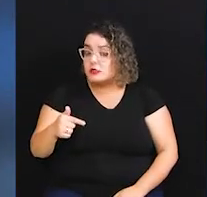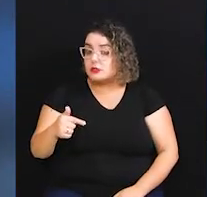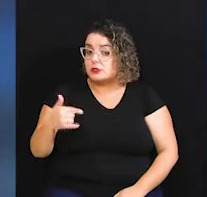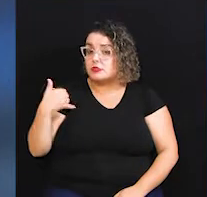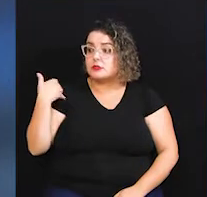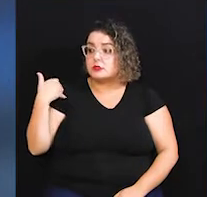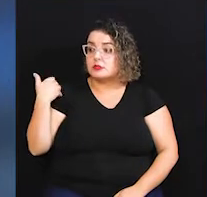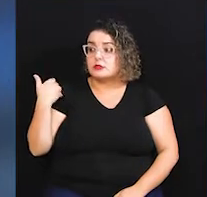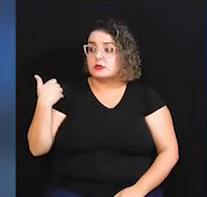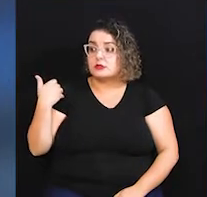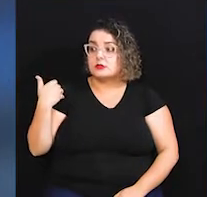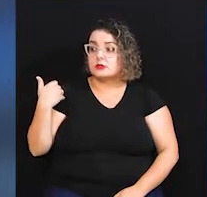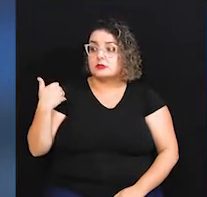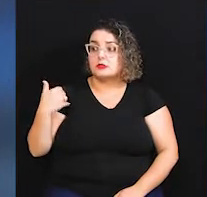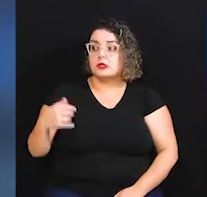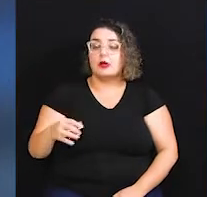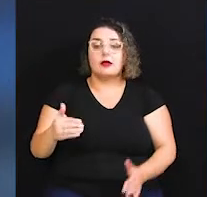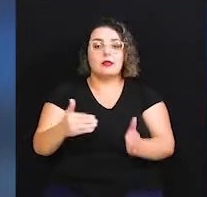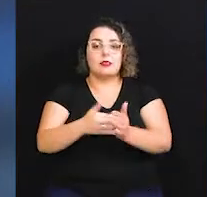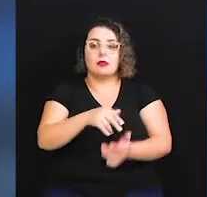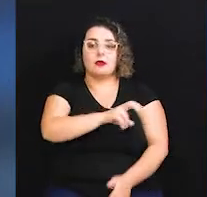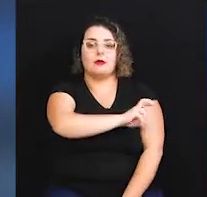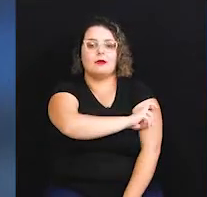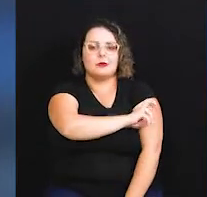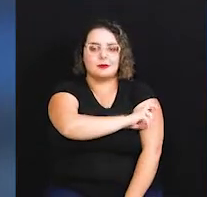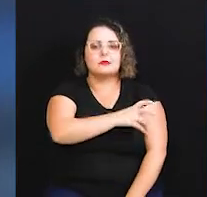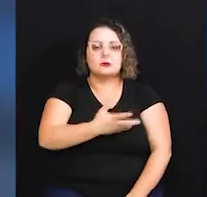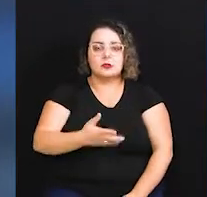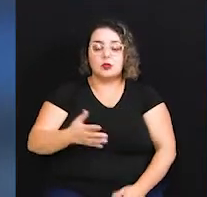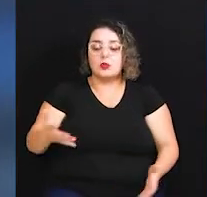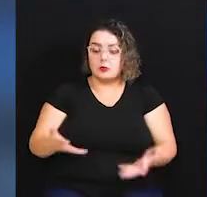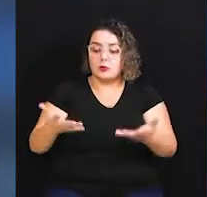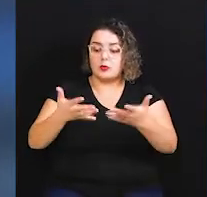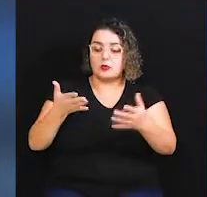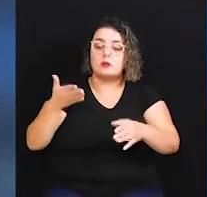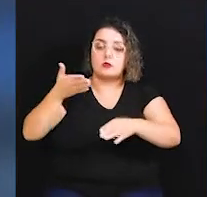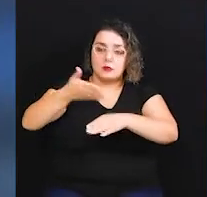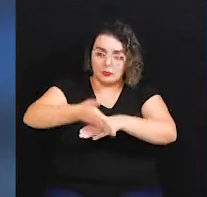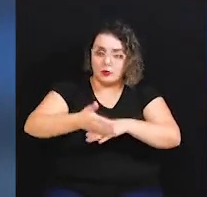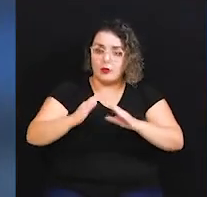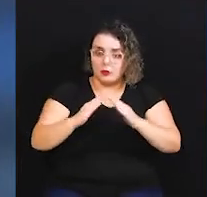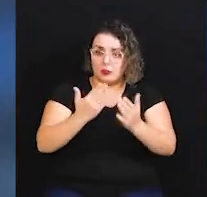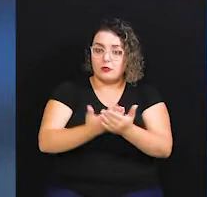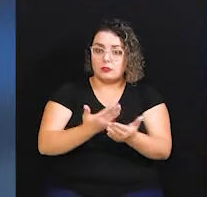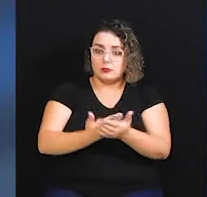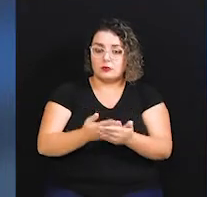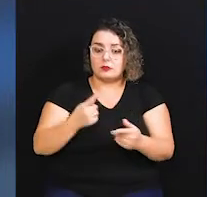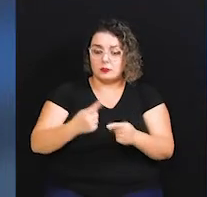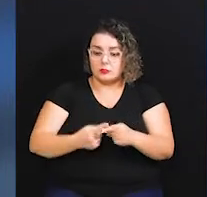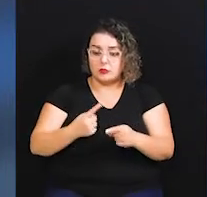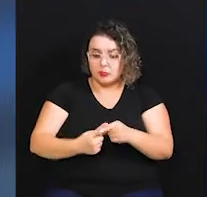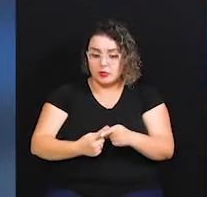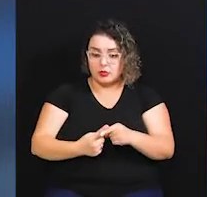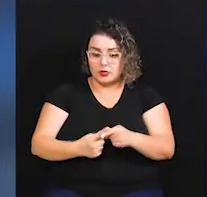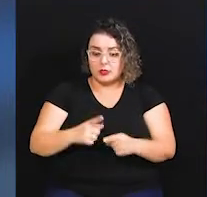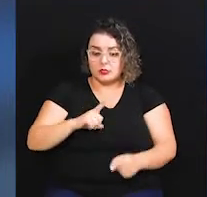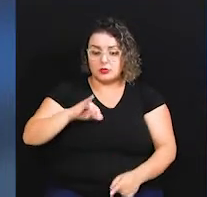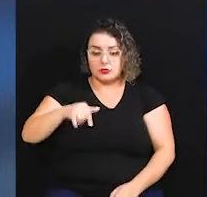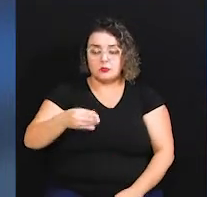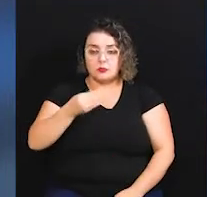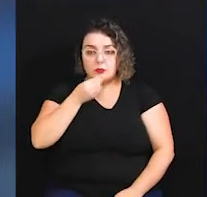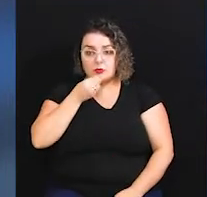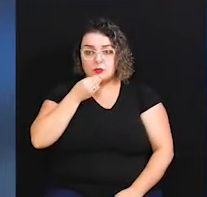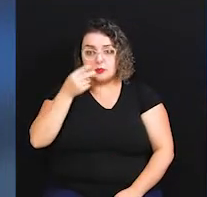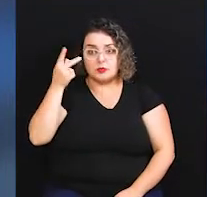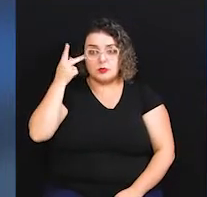Com 27 anos, eu só tinha até a 5ª série. E o que me motivou a ir para a escola, voltar, foi porque eu tive